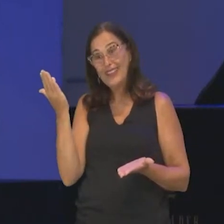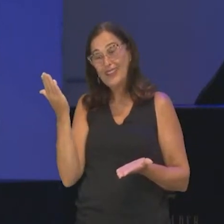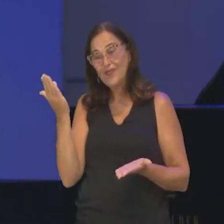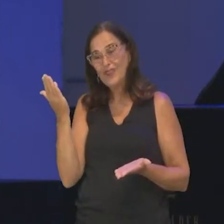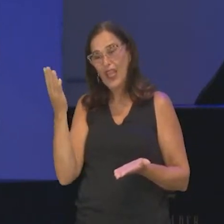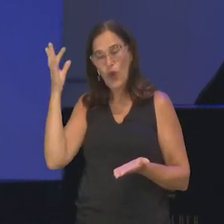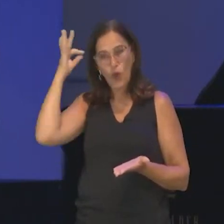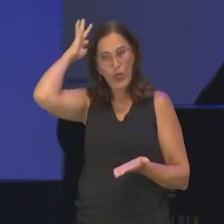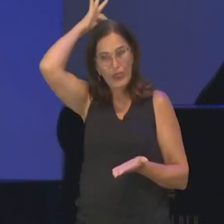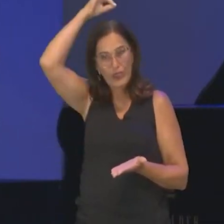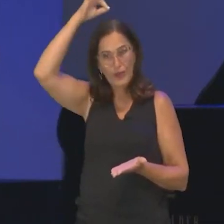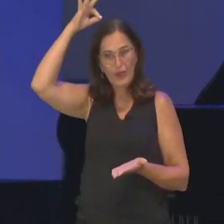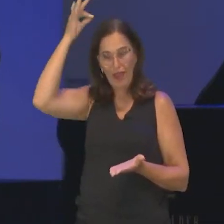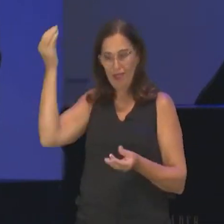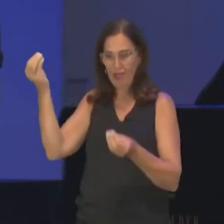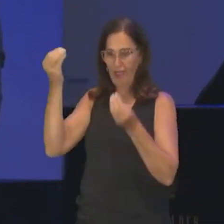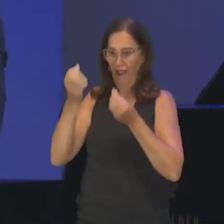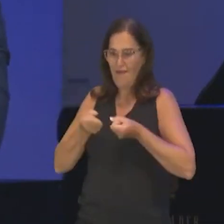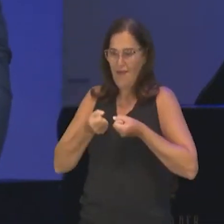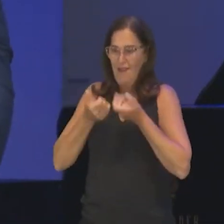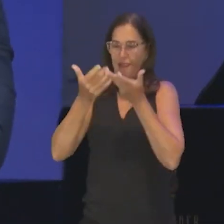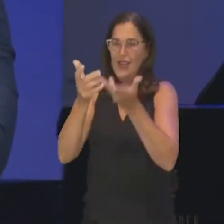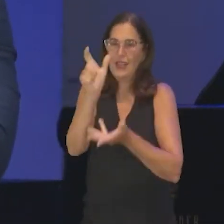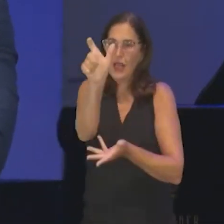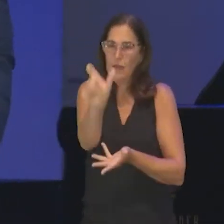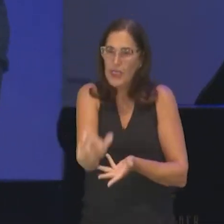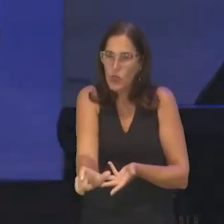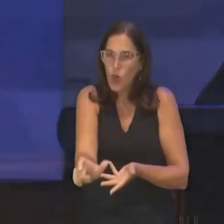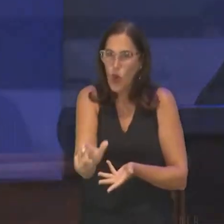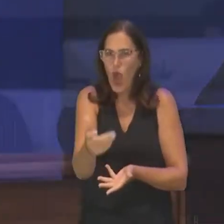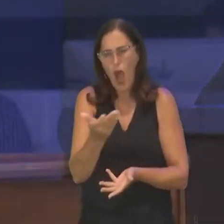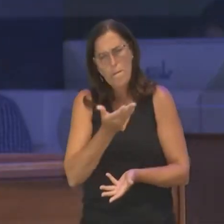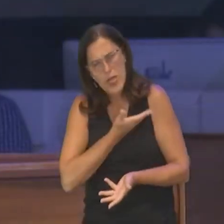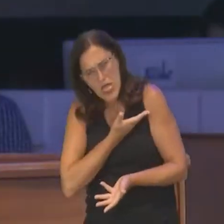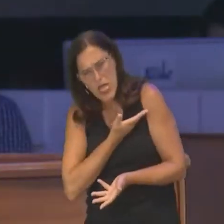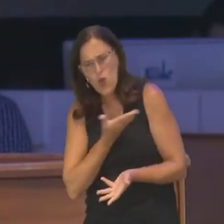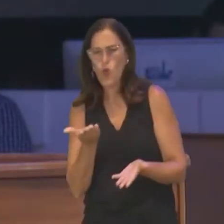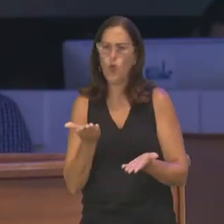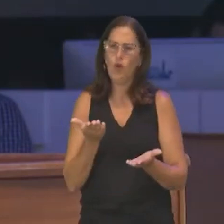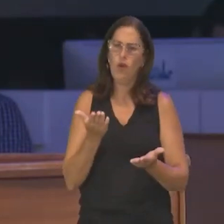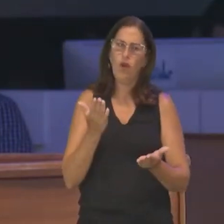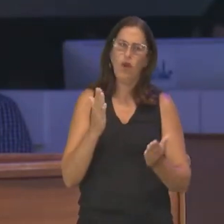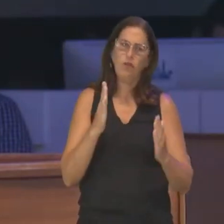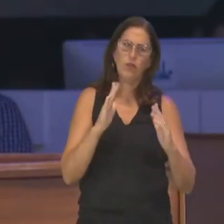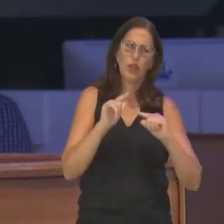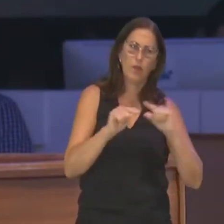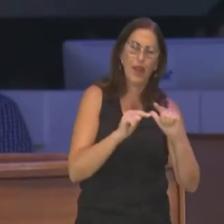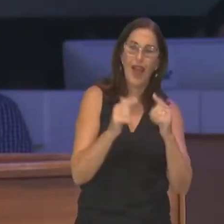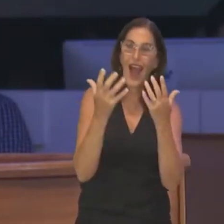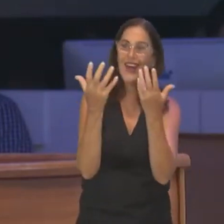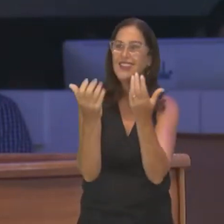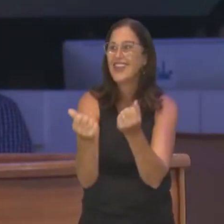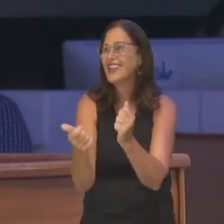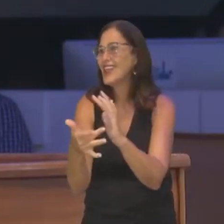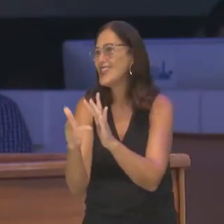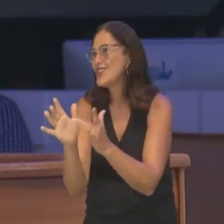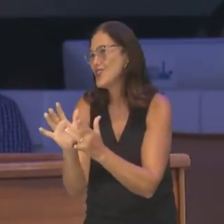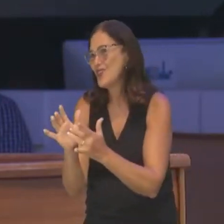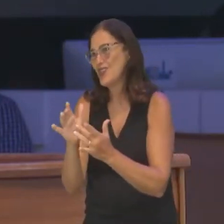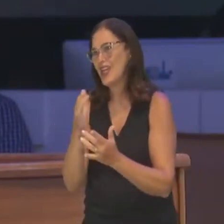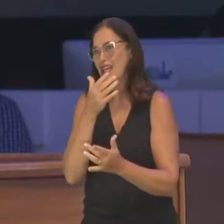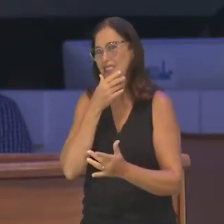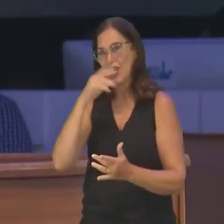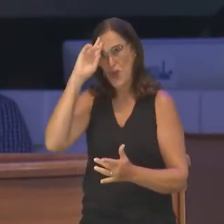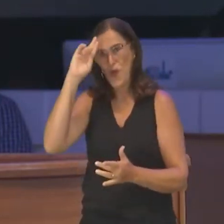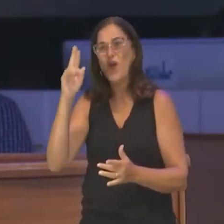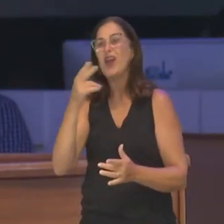o Espírito Santo nos dê a graça dessa pessoa, desse seu amigo, desse seu colega, aceitar a Cristo como Senhor e